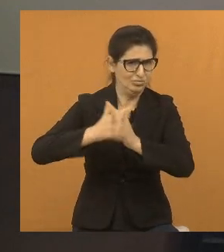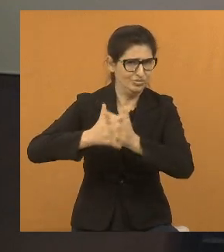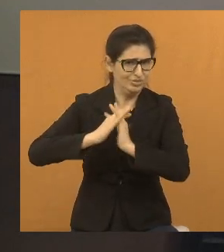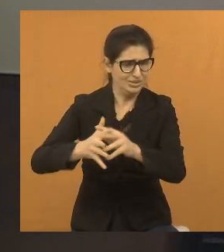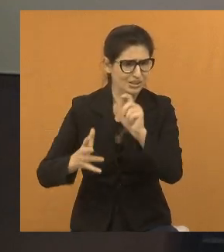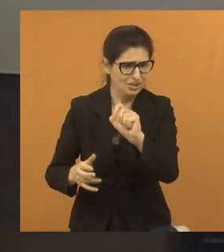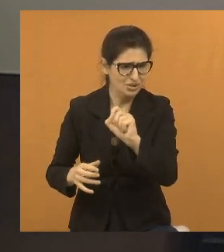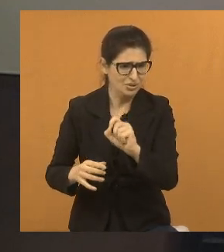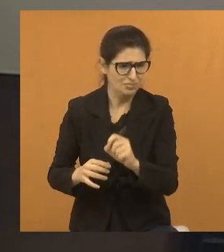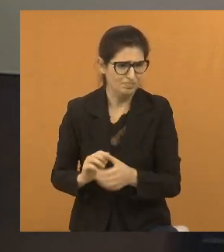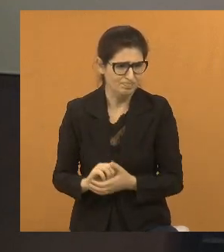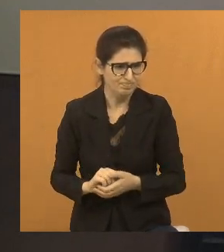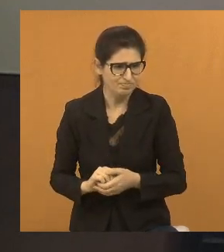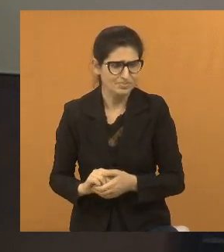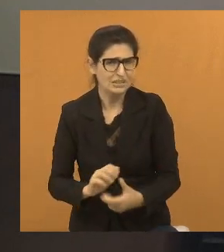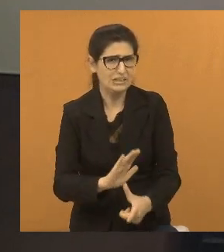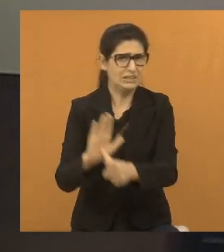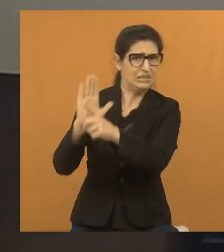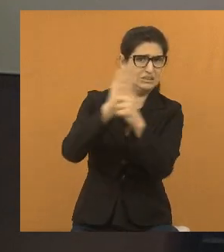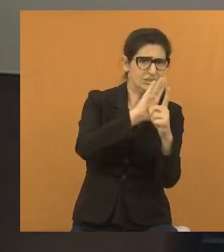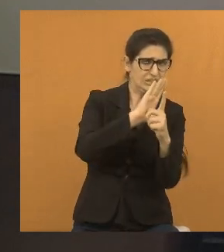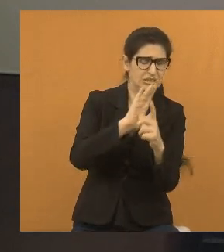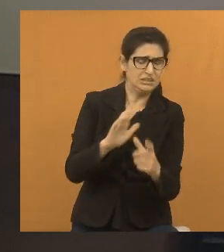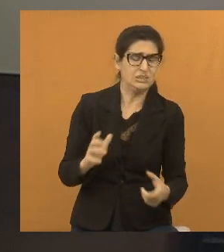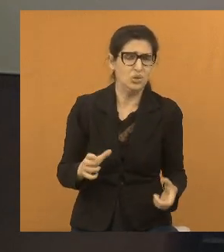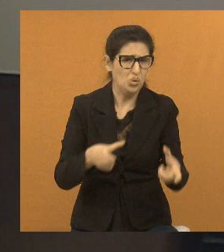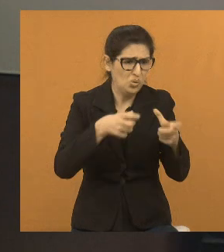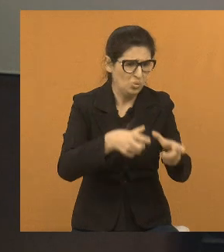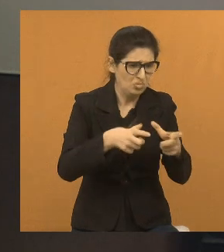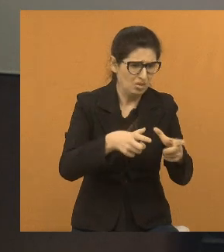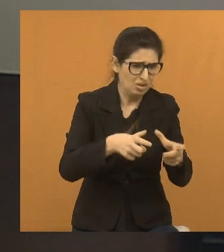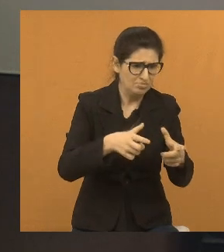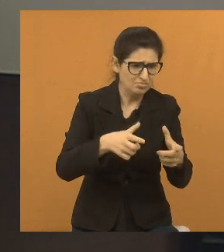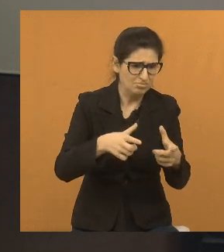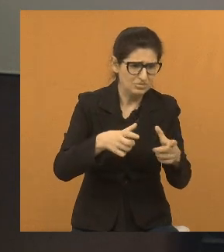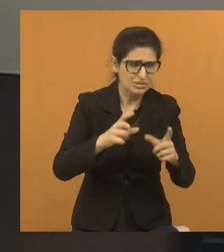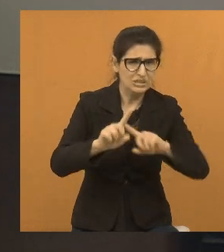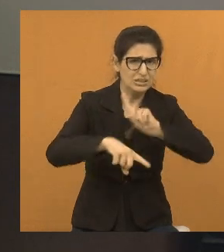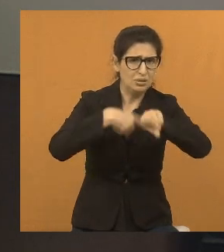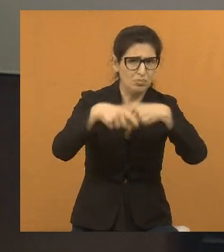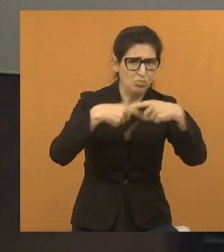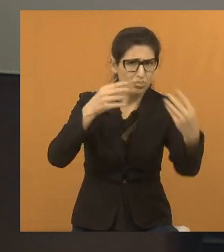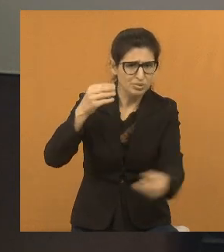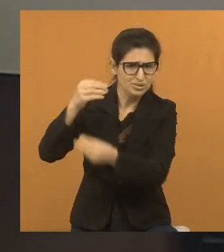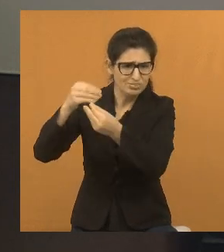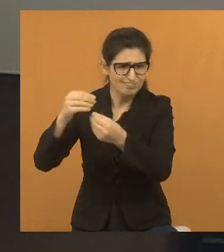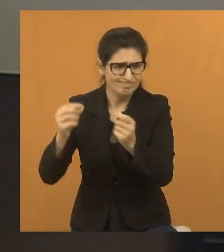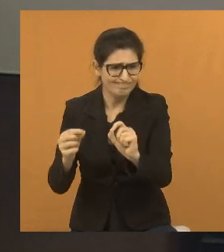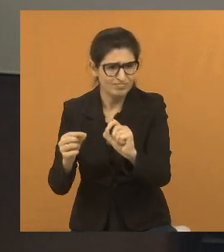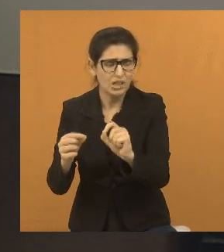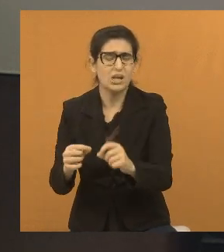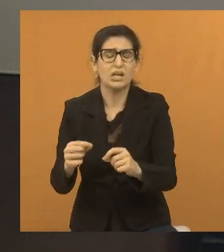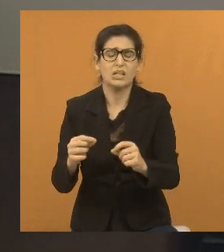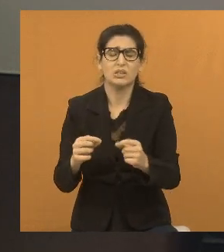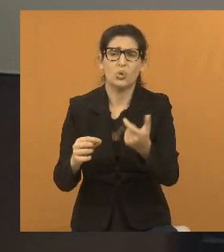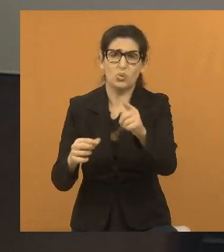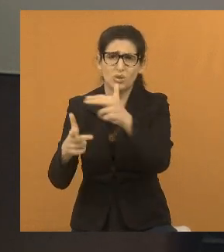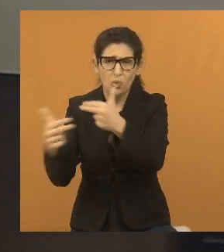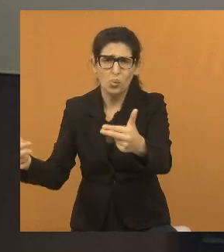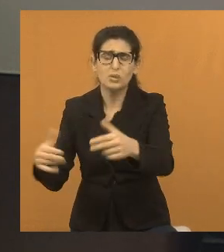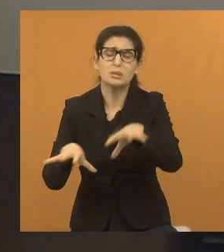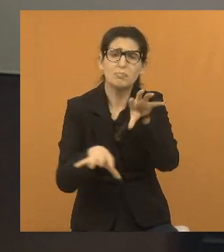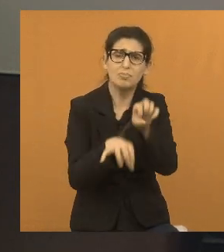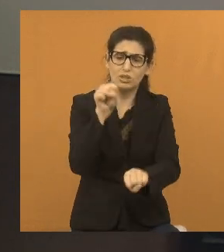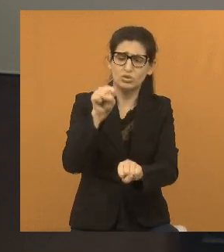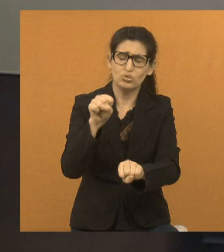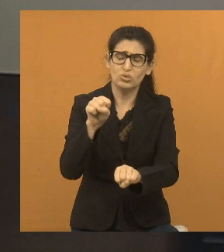destino anteriormente estabelecido e a atividade nova implementada. E isso prejudica a